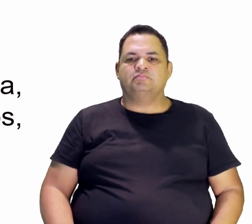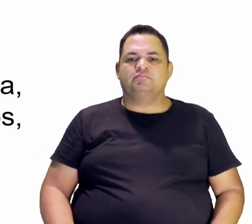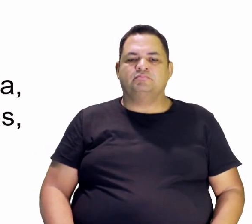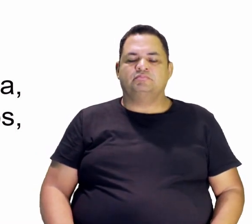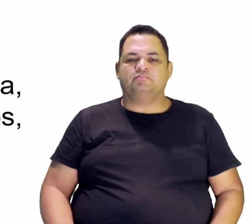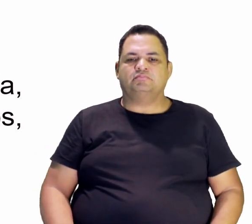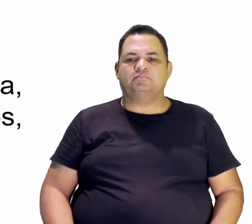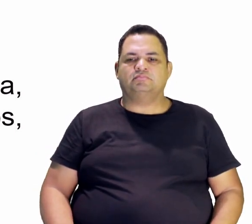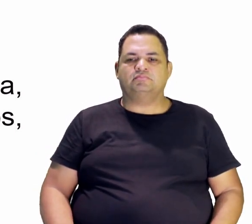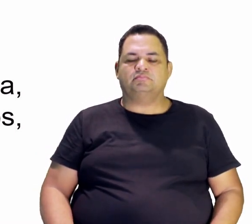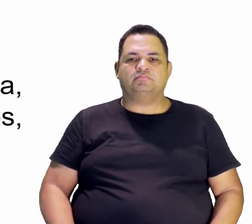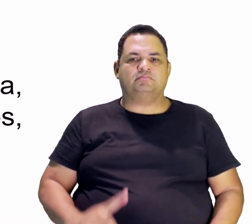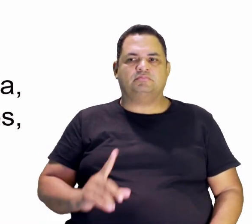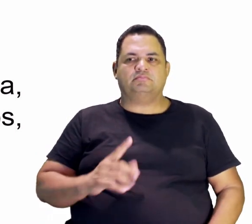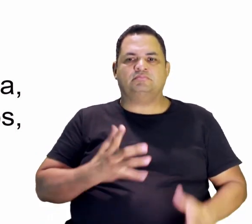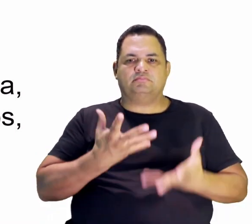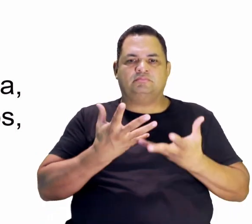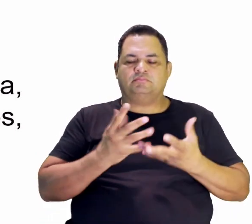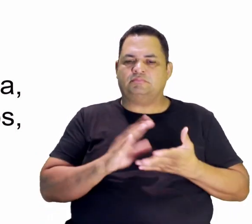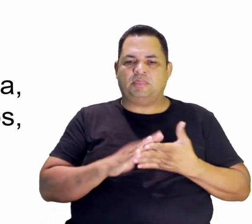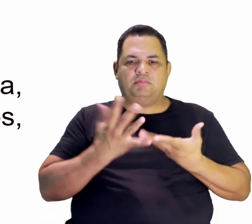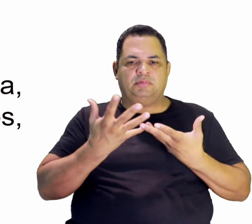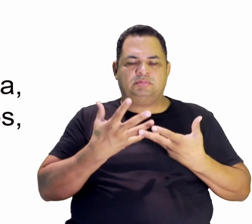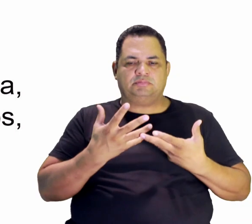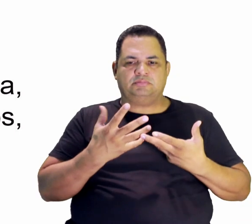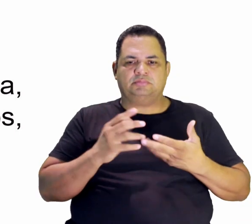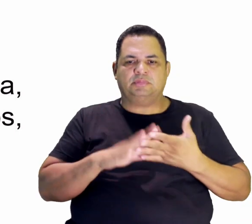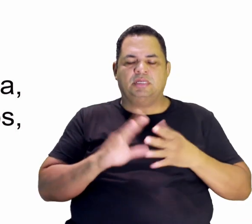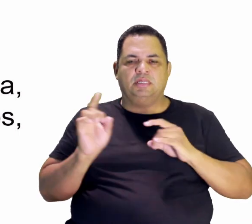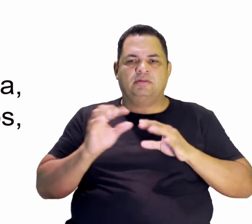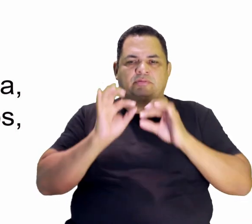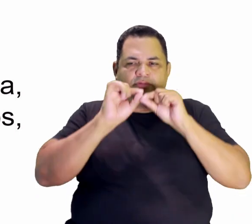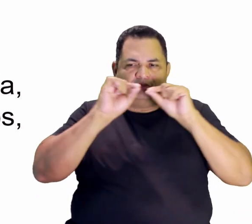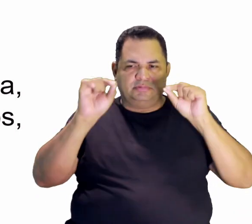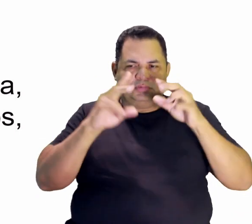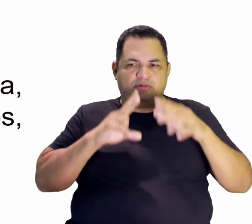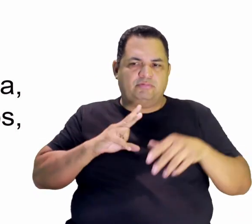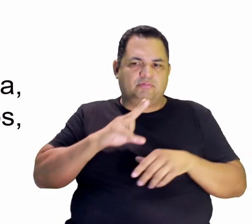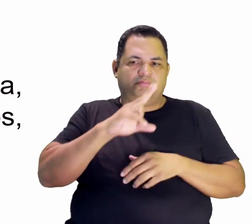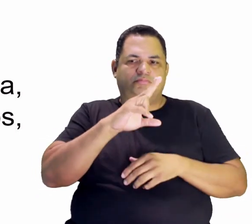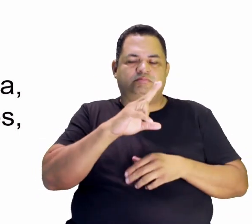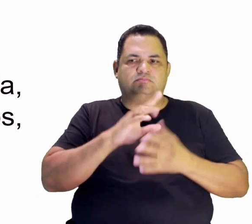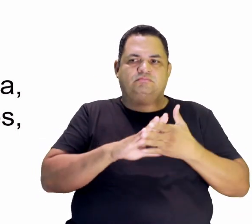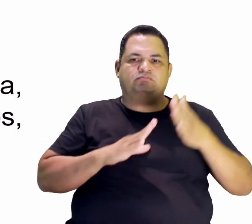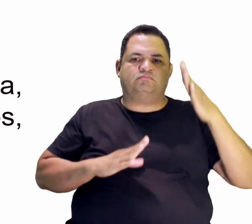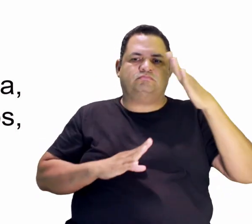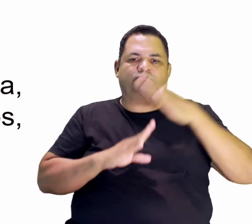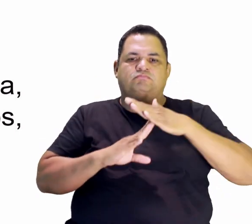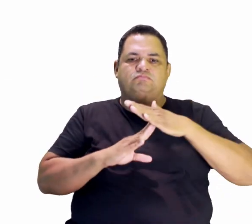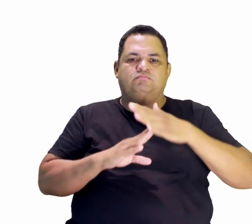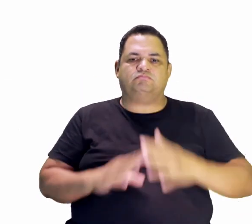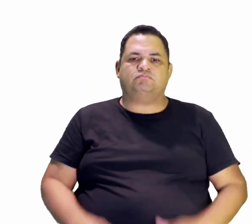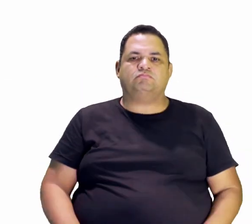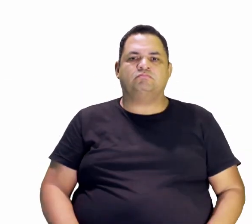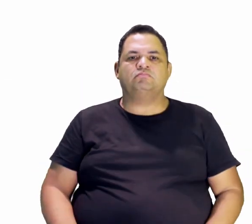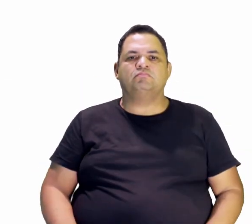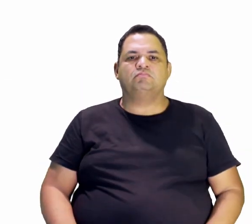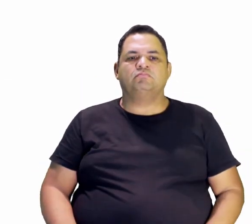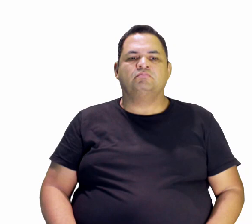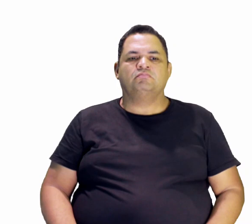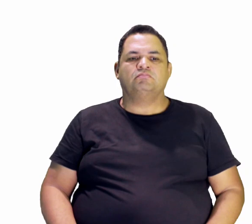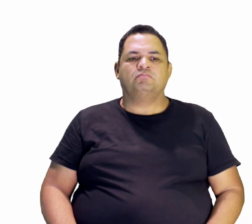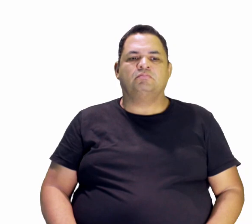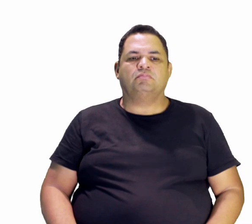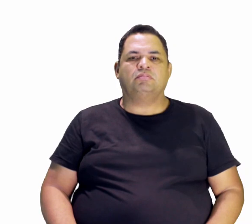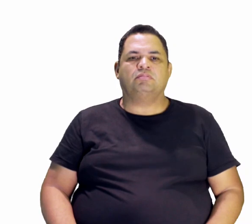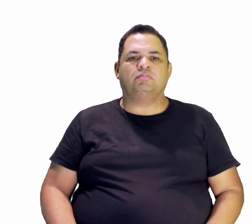né? Ele não aguenta, ele tem um limite também. Cada fio tem sua força de tração máxima, tá?